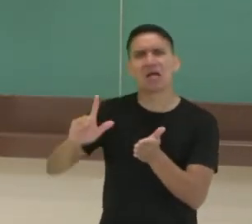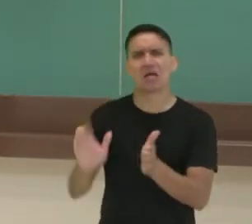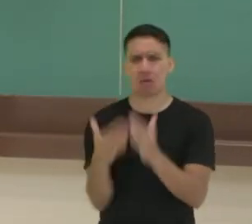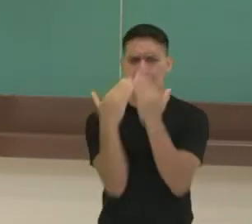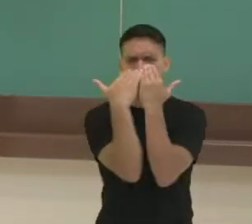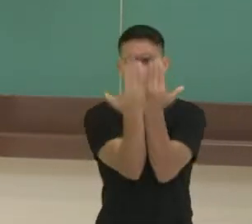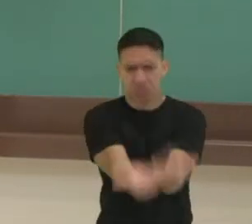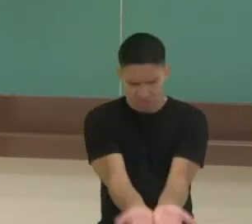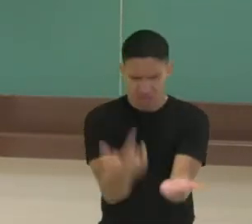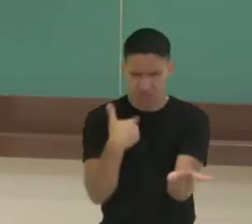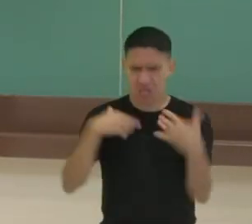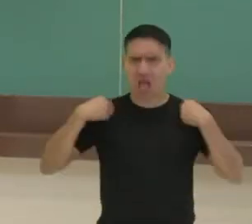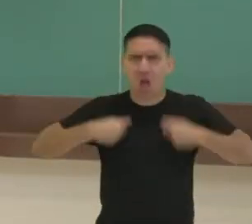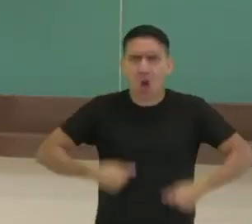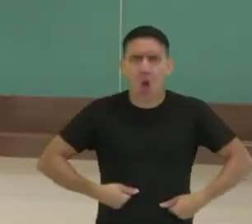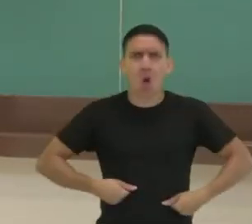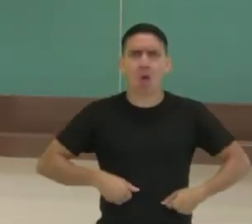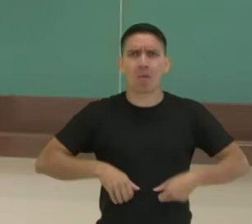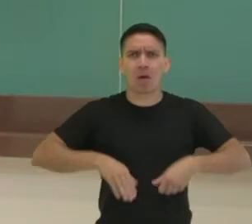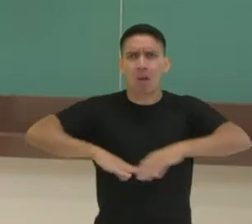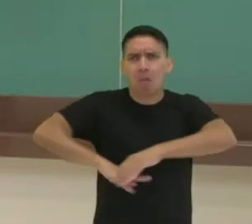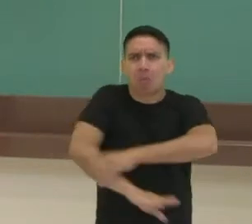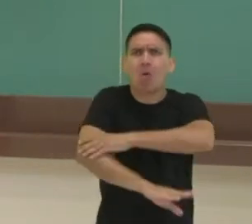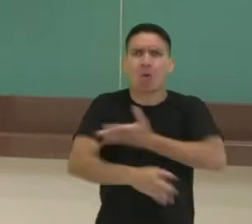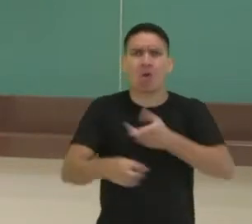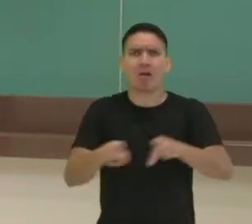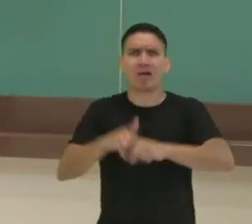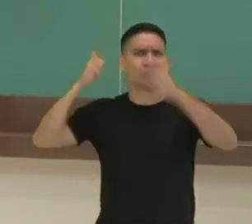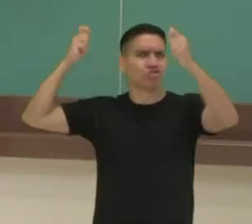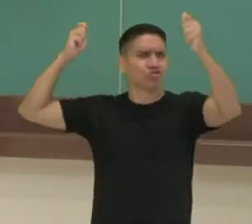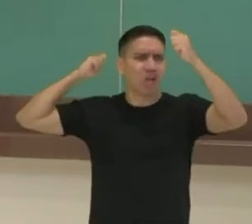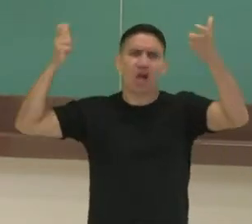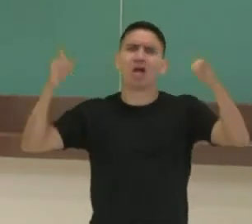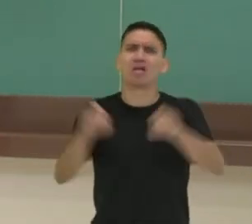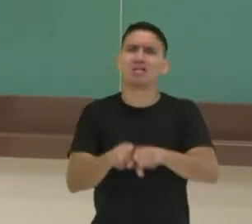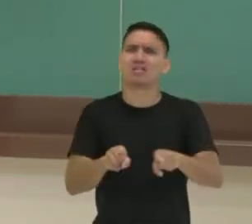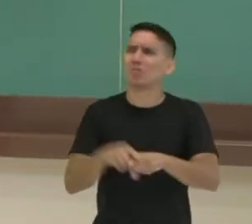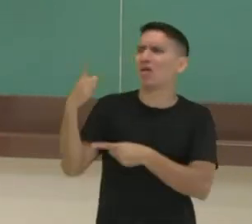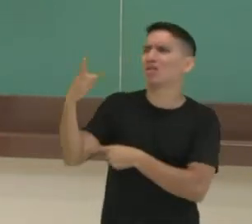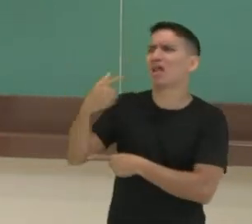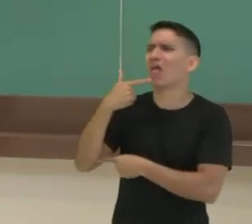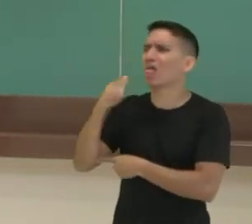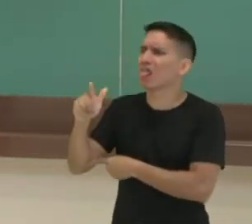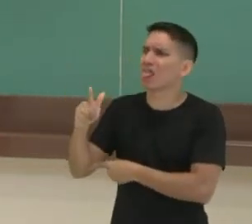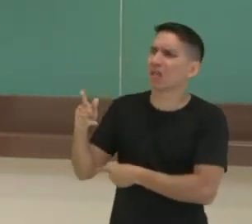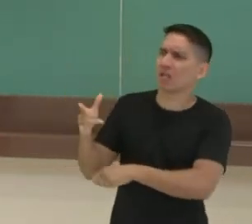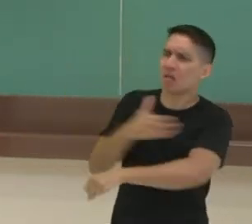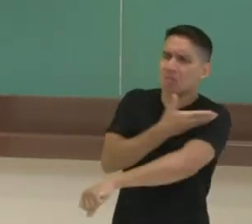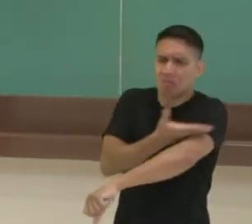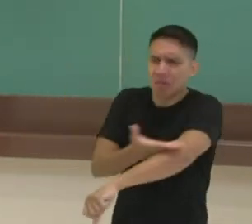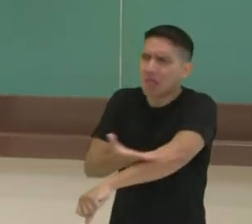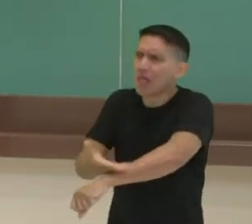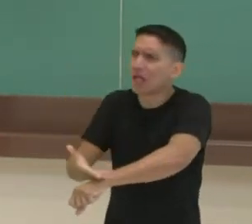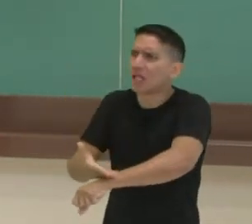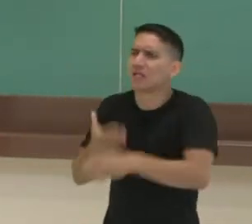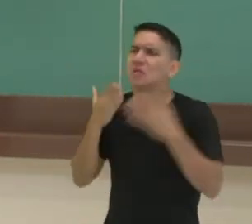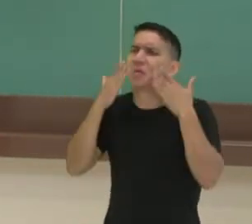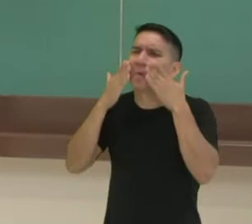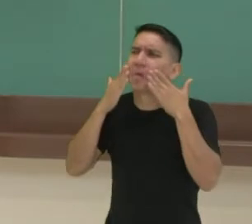botas, os chapéus, as armas de fogo e a língua daqueles homens de pele branca e face